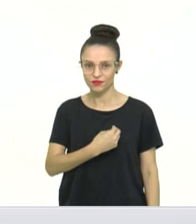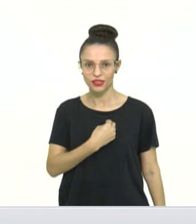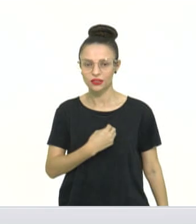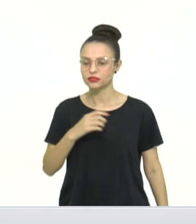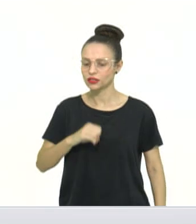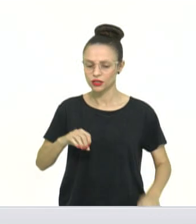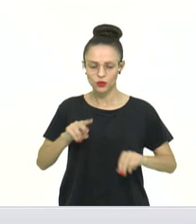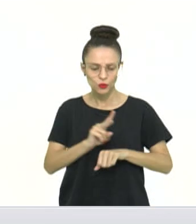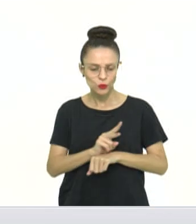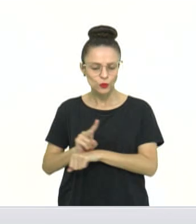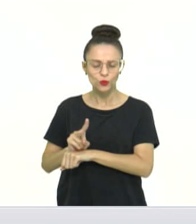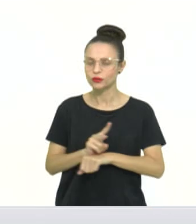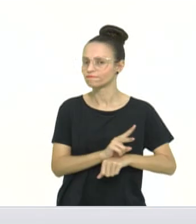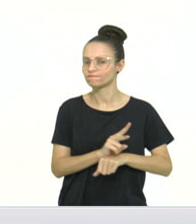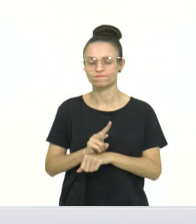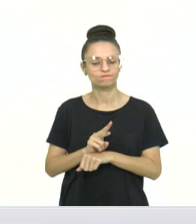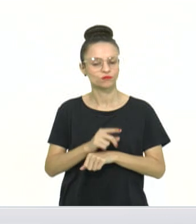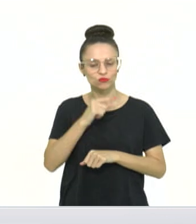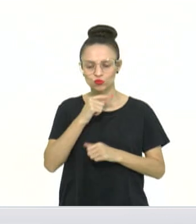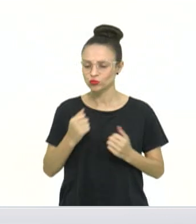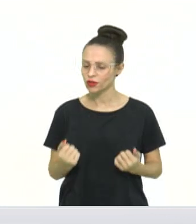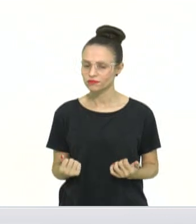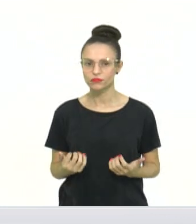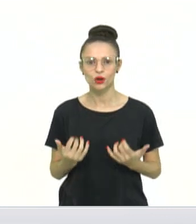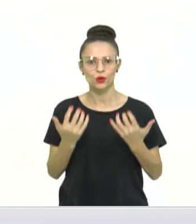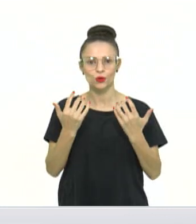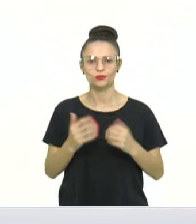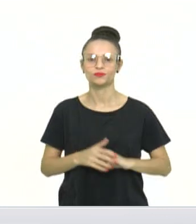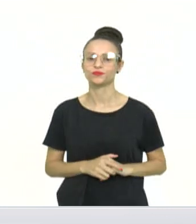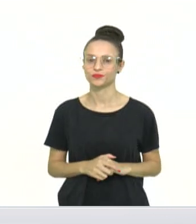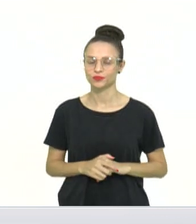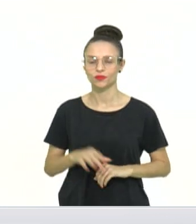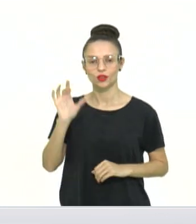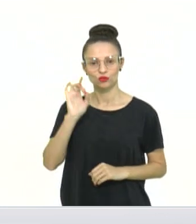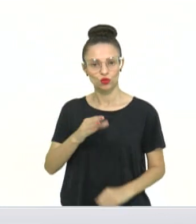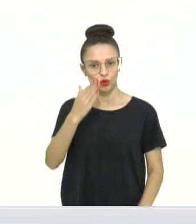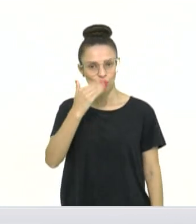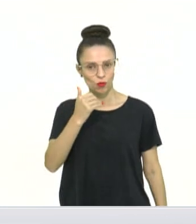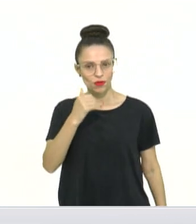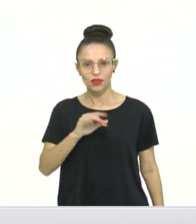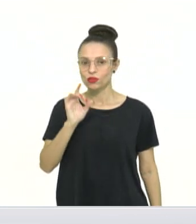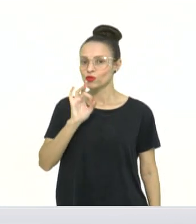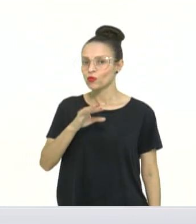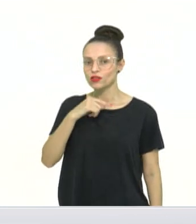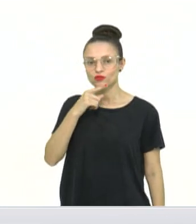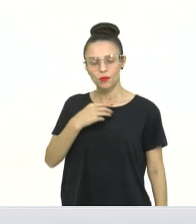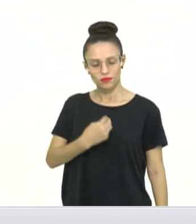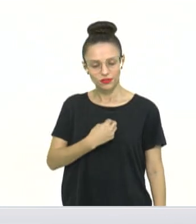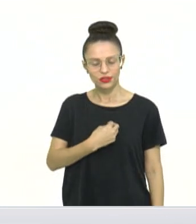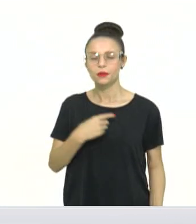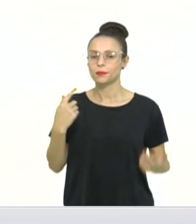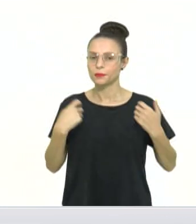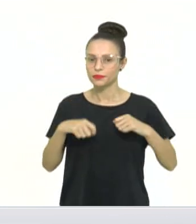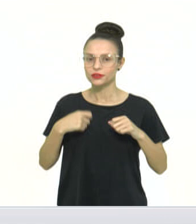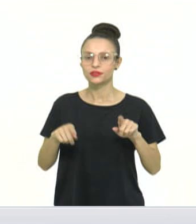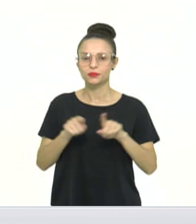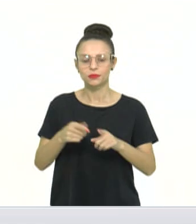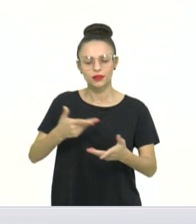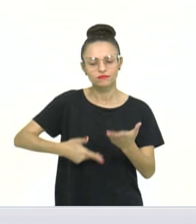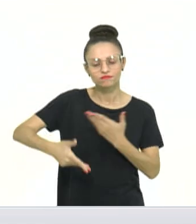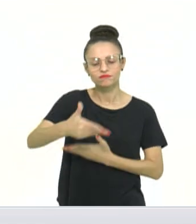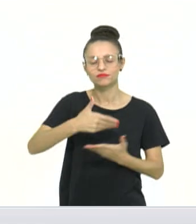adubada e cuidada, não a sustenta. Só comer não é suficiente para ter vida. Precisamos de